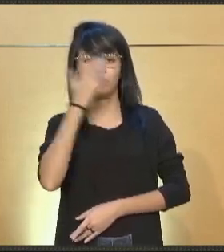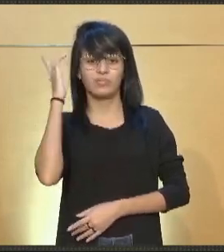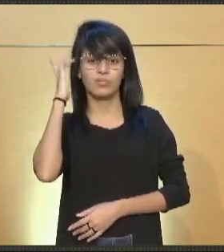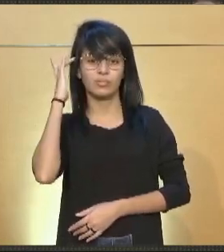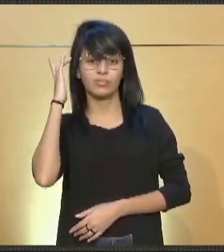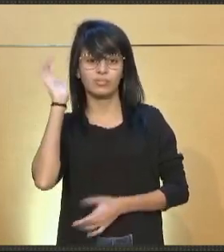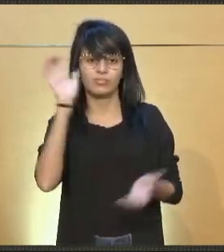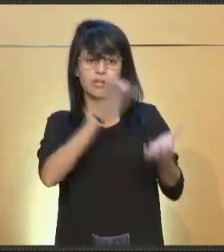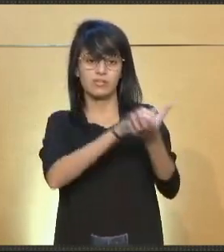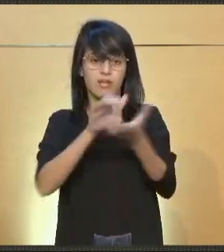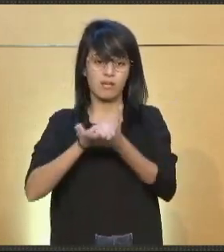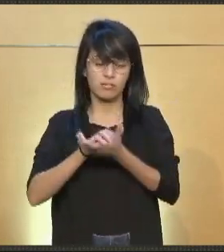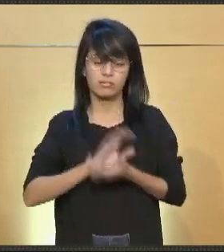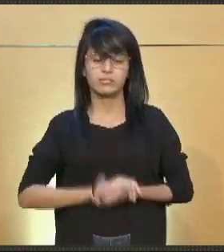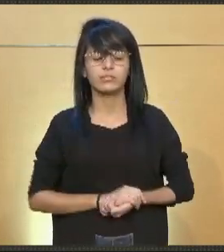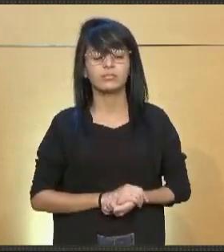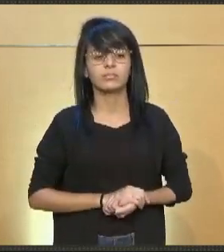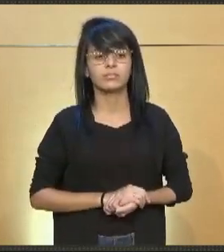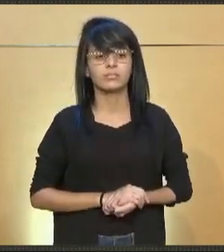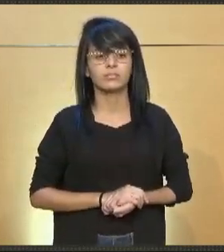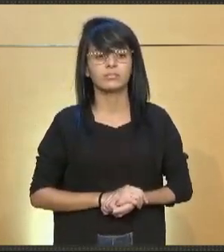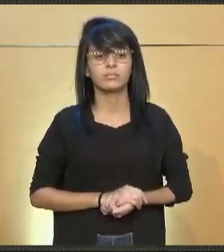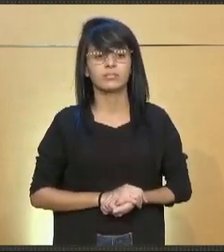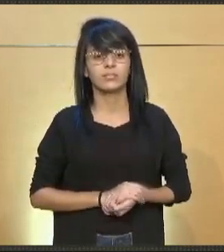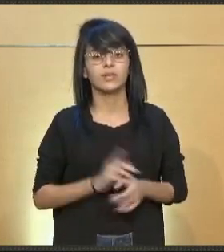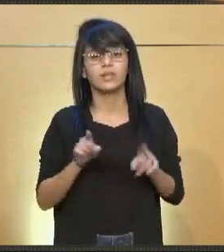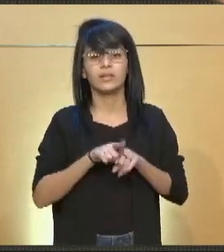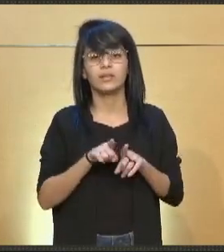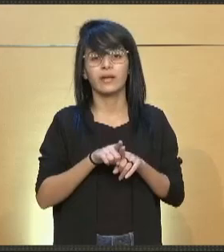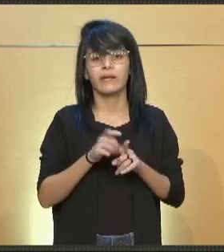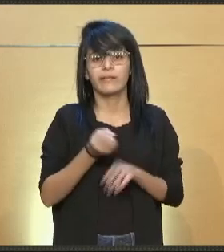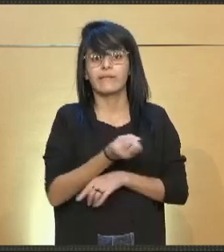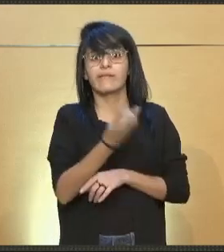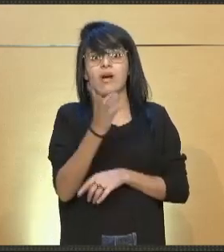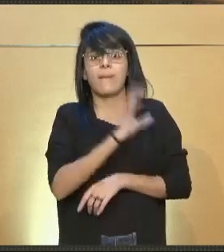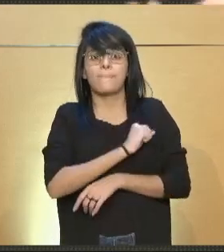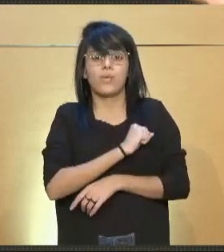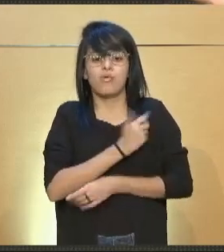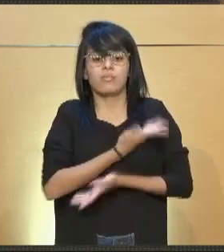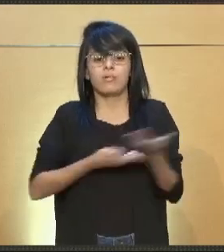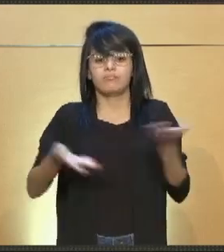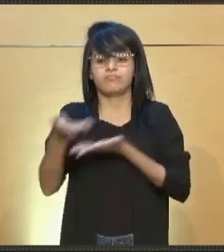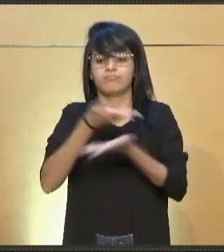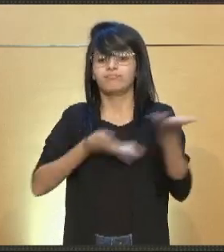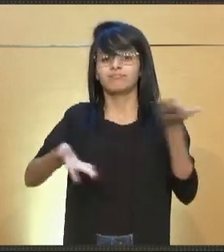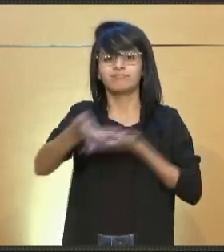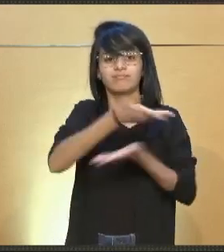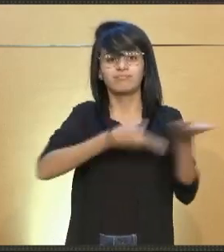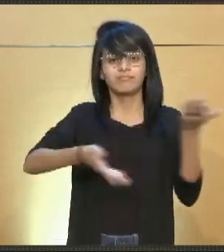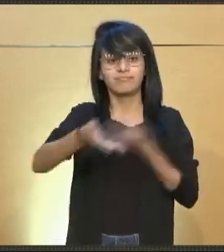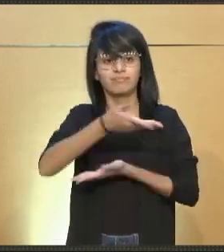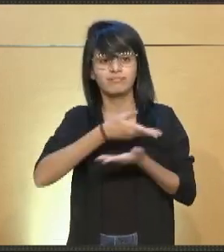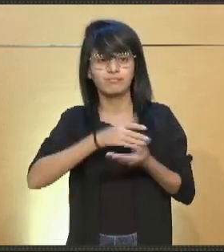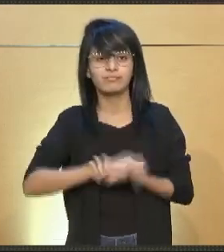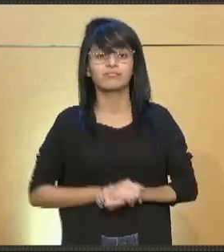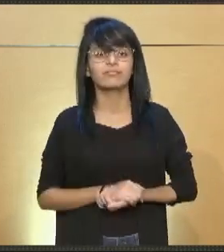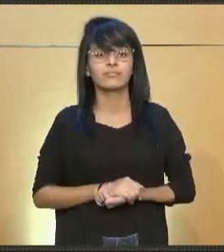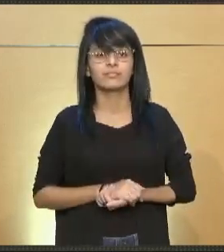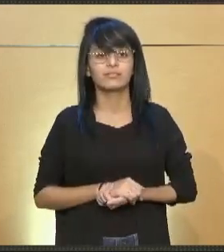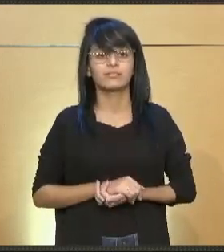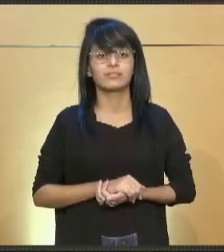alguma maneira, as leis injustas vão criar o poliamor, as relações volúveis, ou